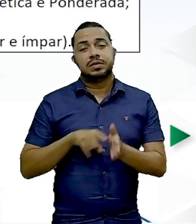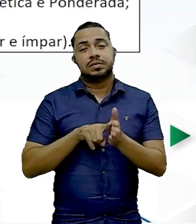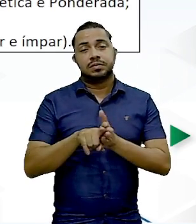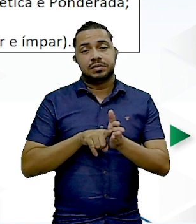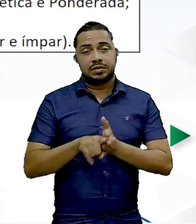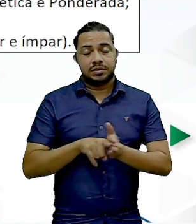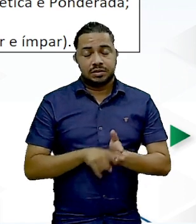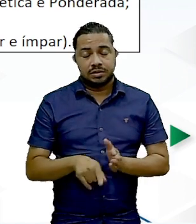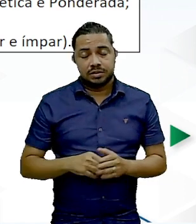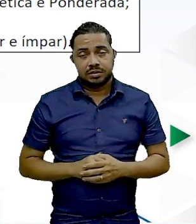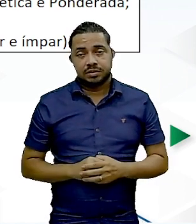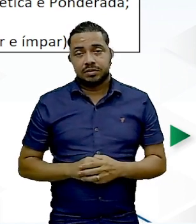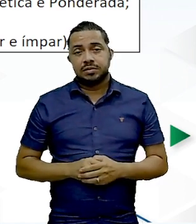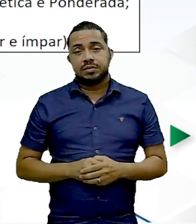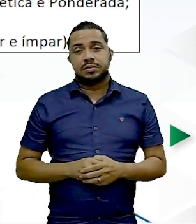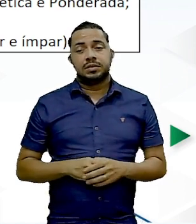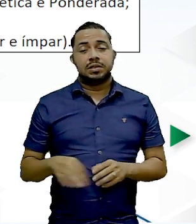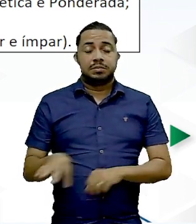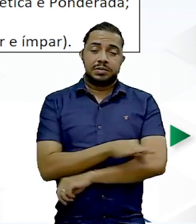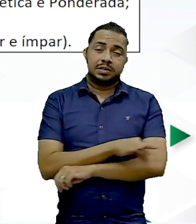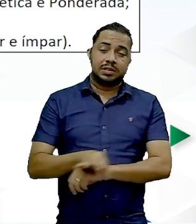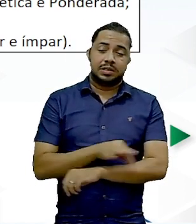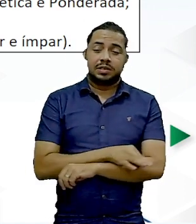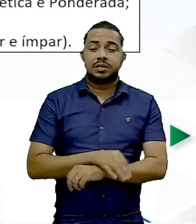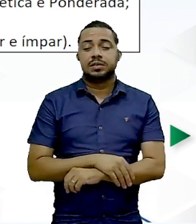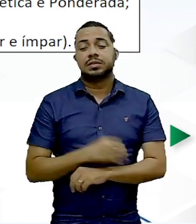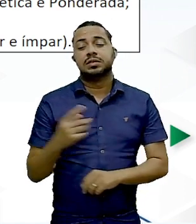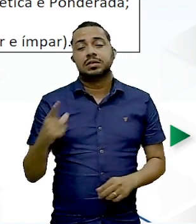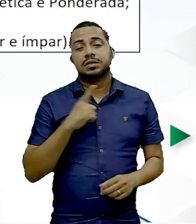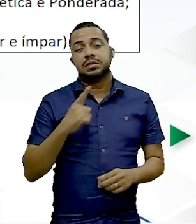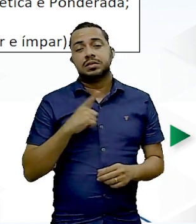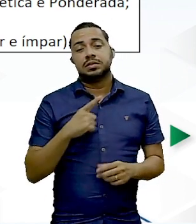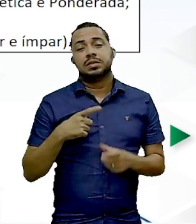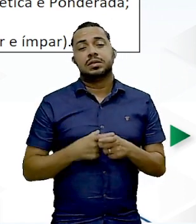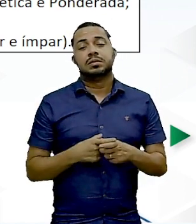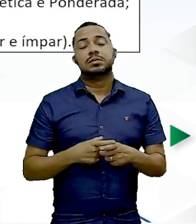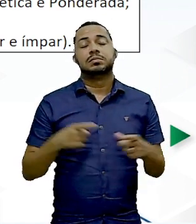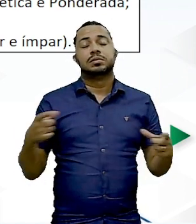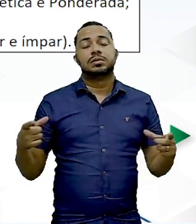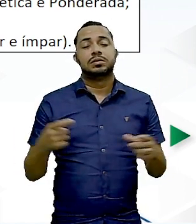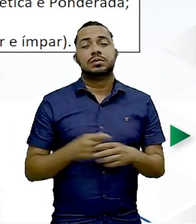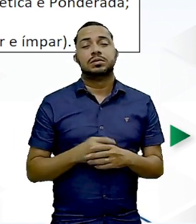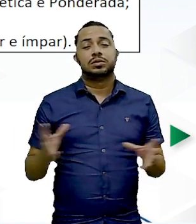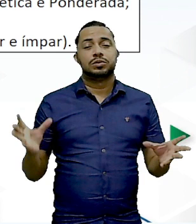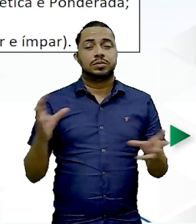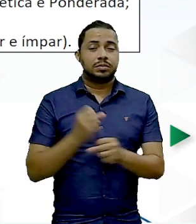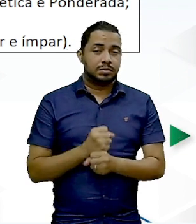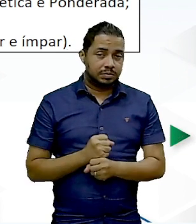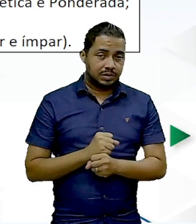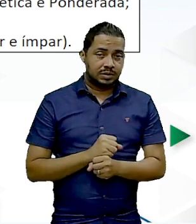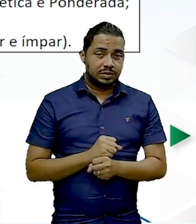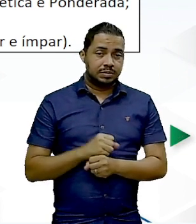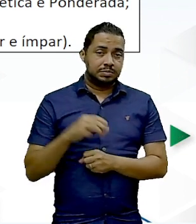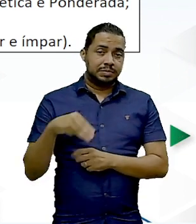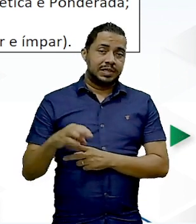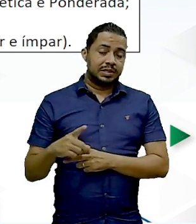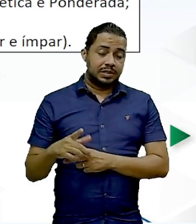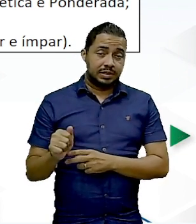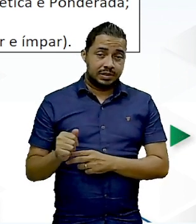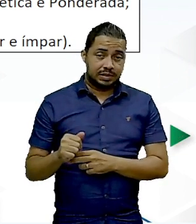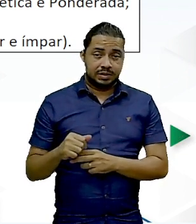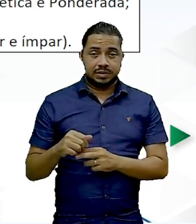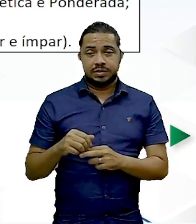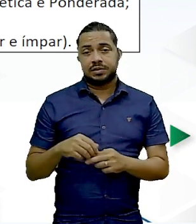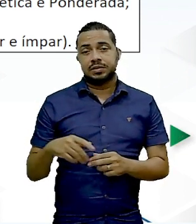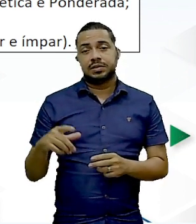investigar. Na medida de centralidade, nós temos amplitude, somatório, média aritmética e